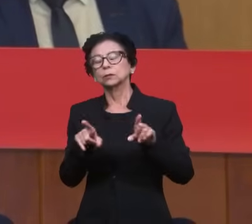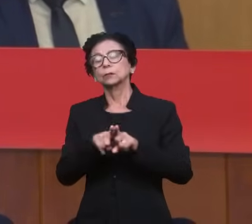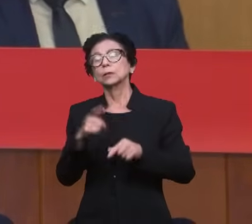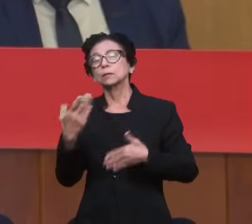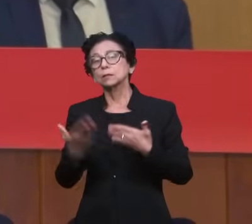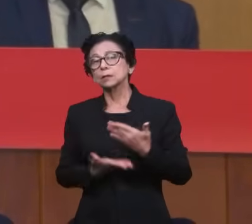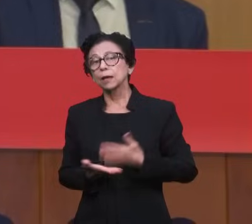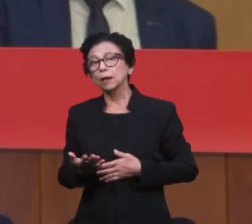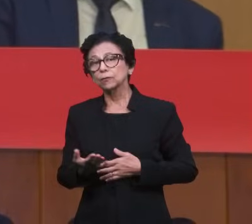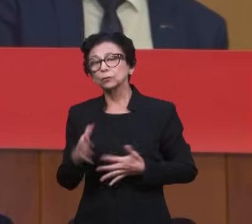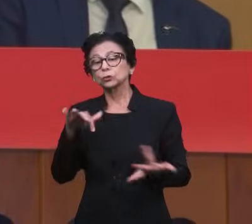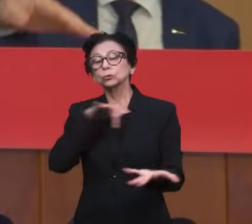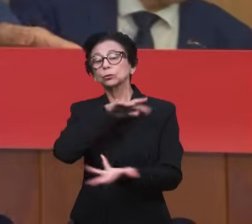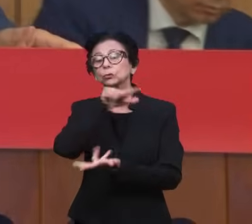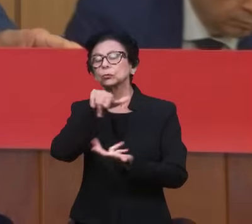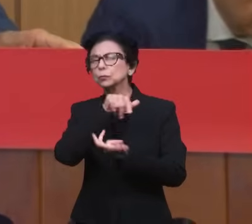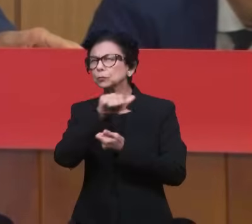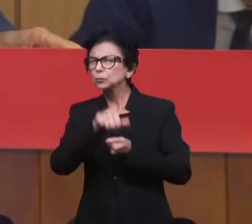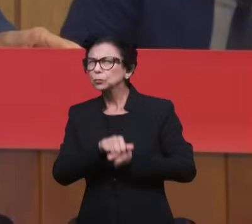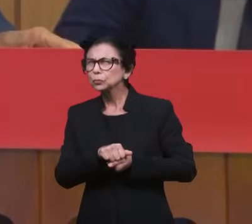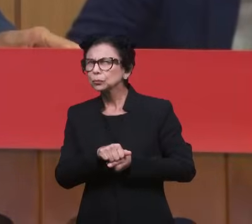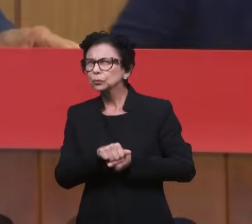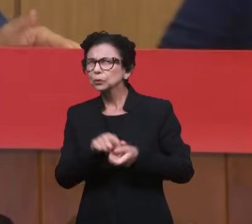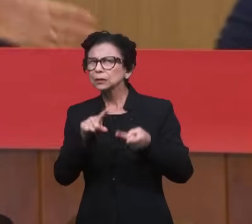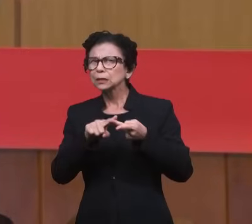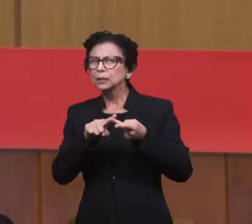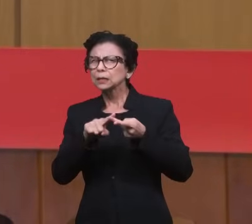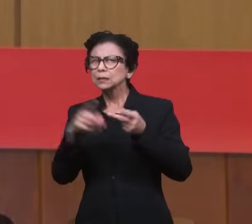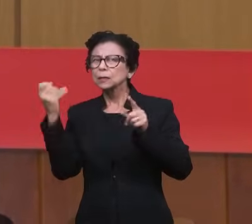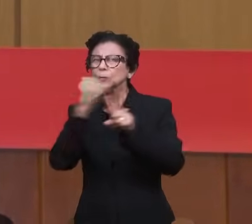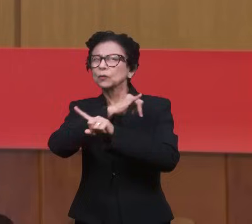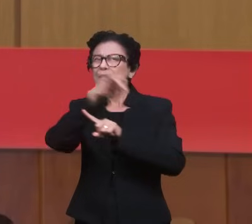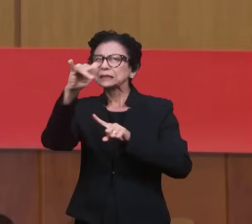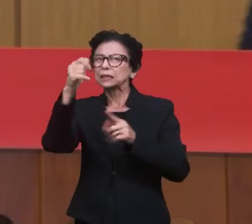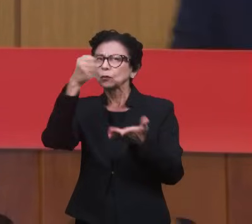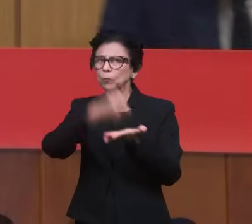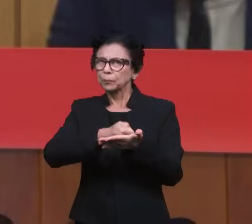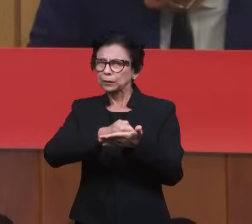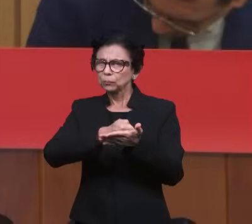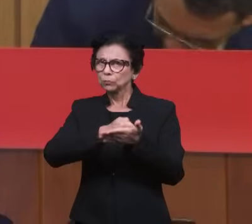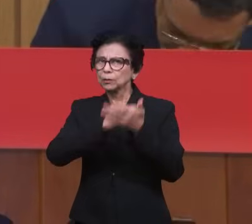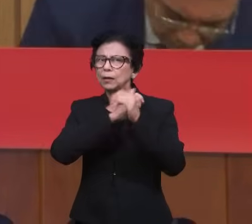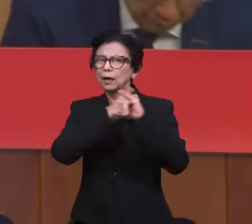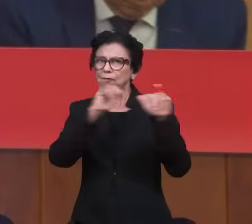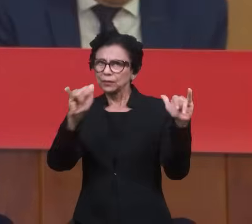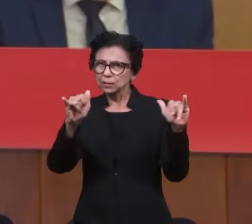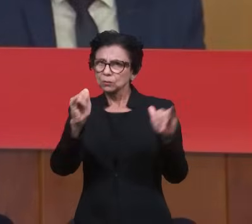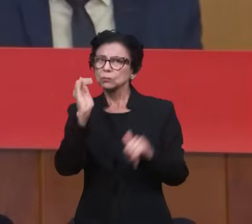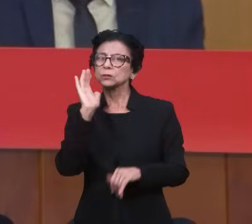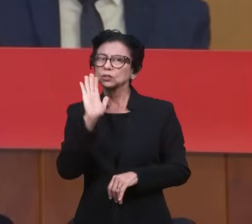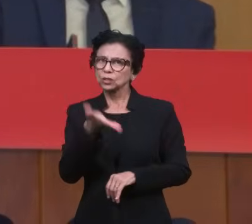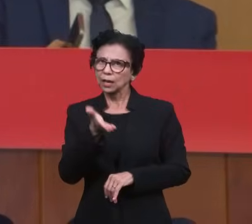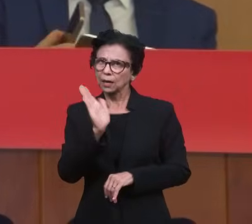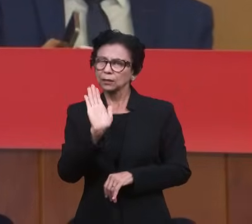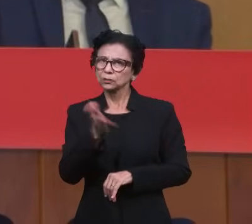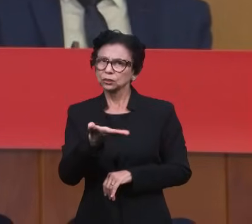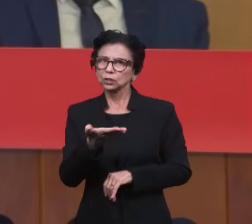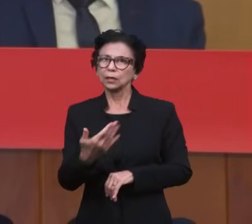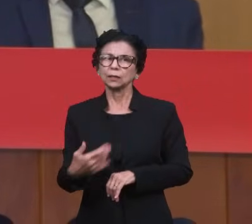no mundo todo, essa trombeta já tocou? Sim, já tocou. Vamos à segunda trombeta. O